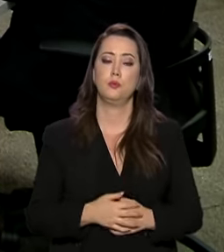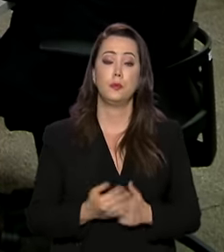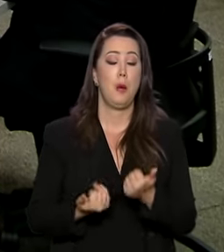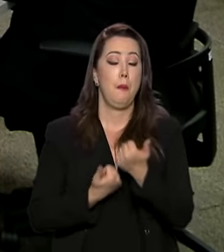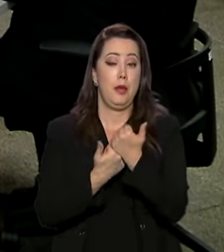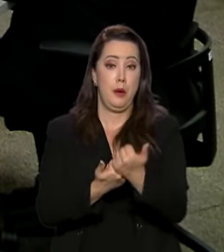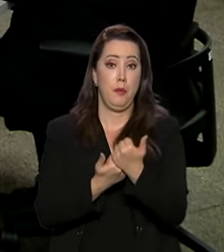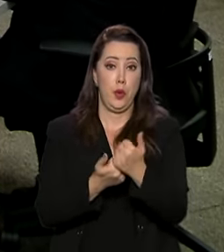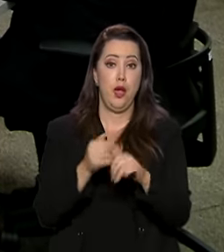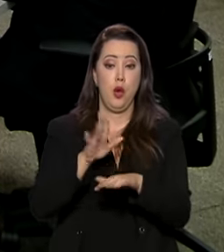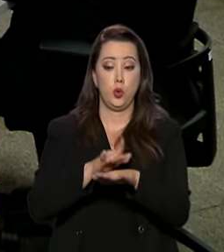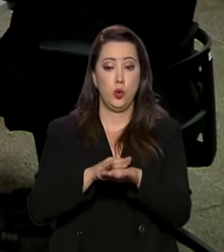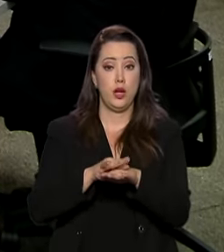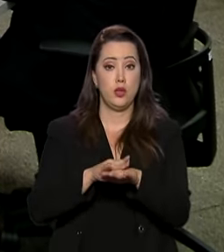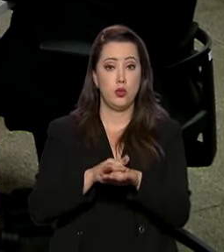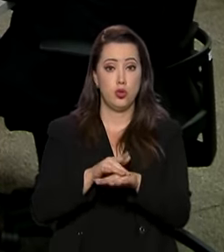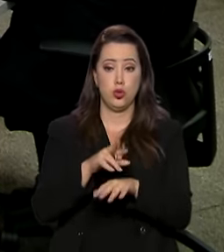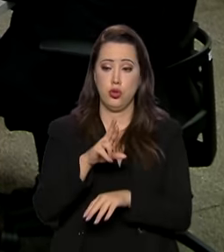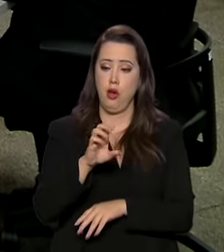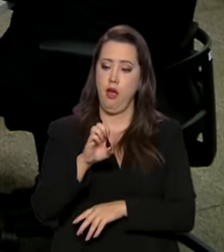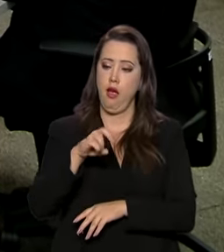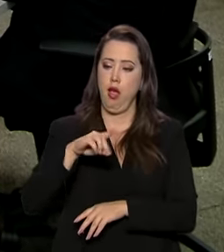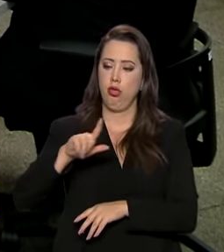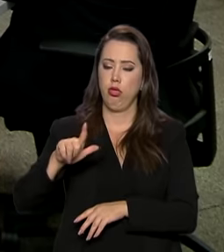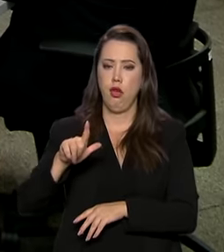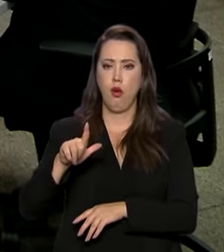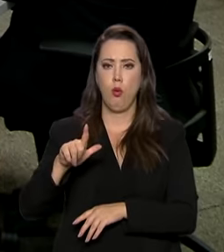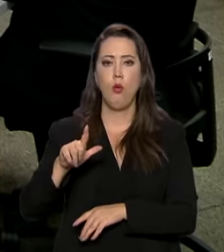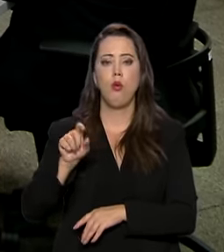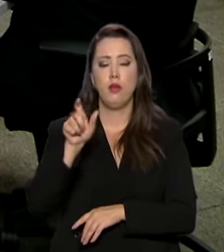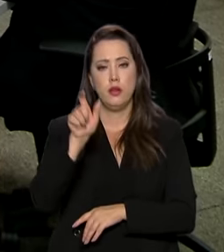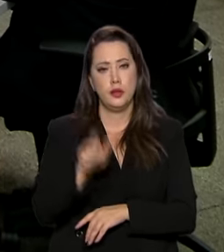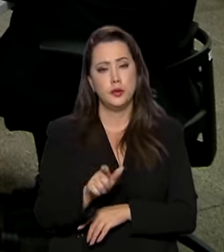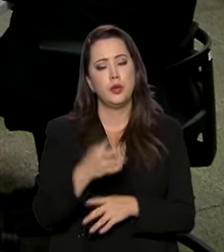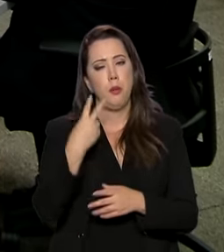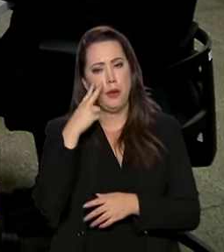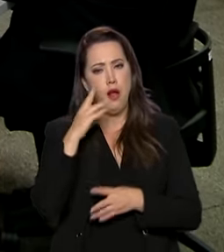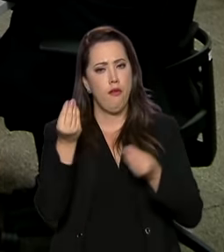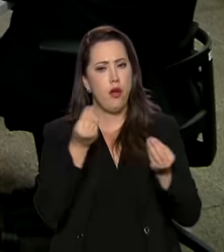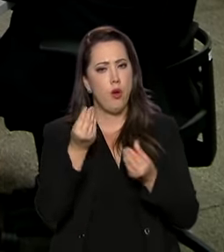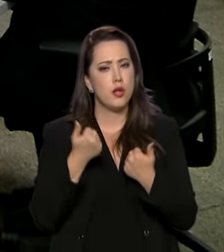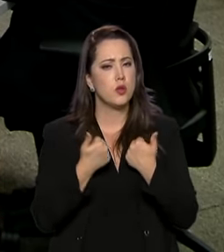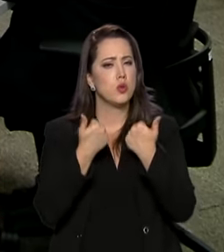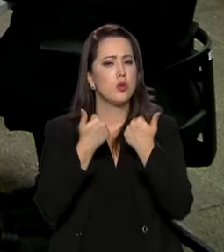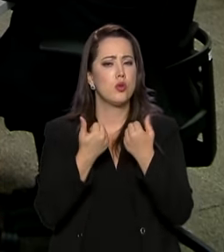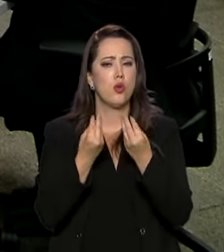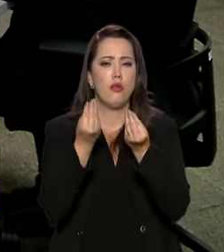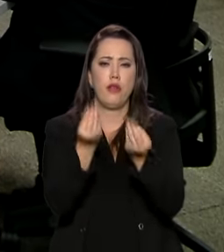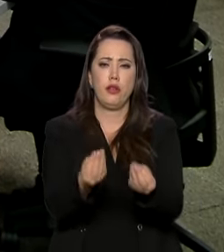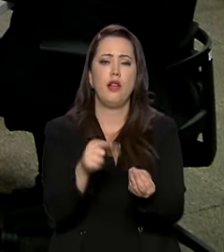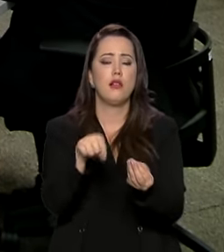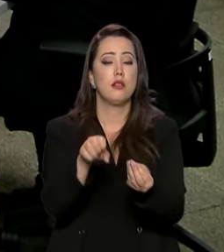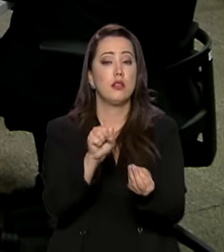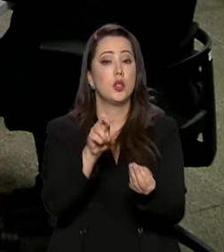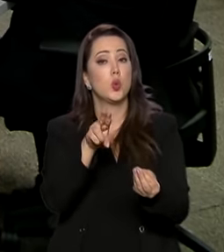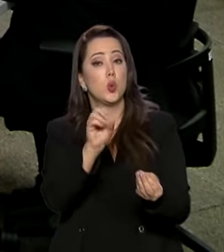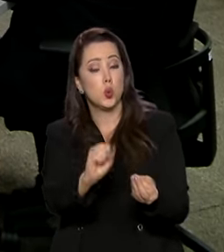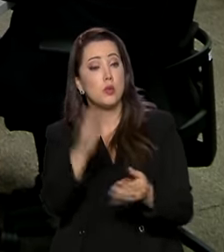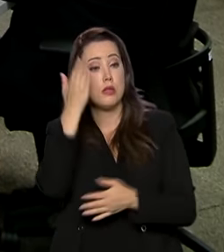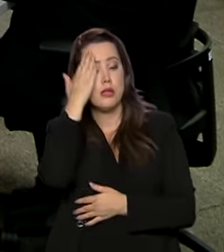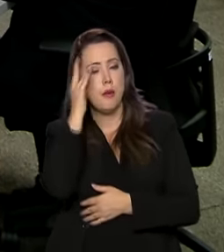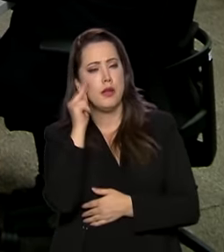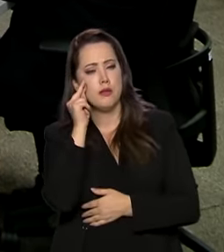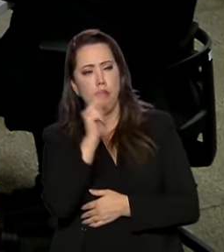doente renal crônico a verificar quais serviços em níveis no SUS o sistema único de saúde e a saber se está